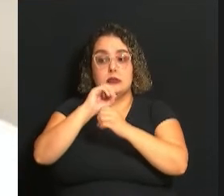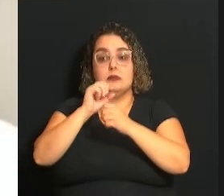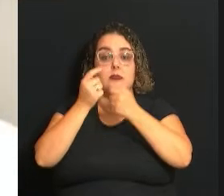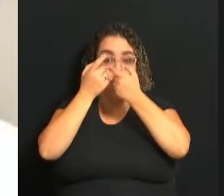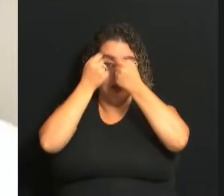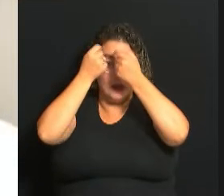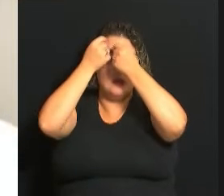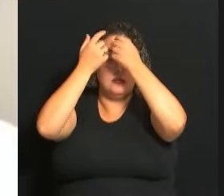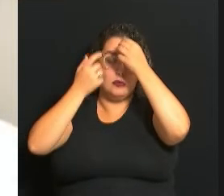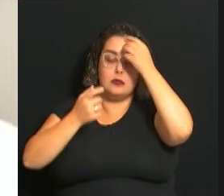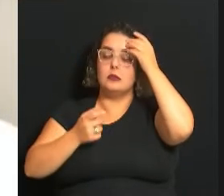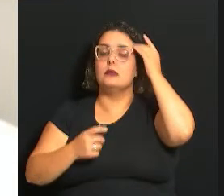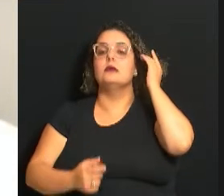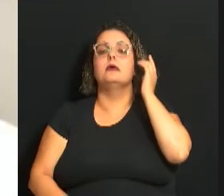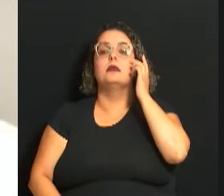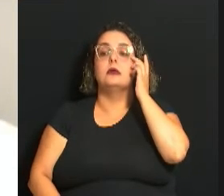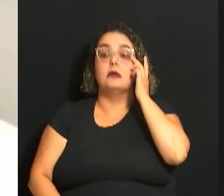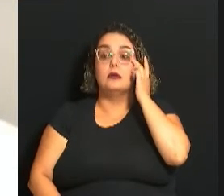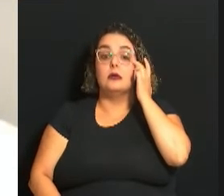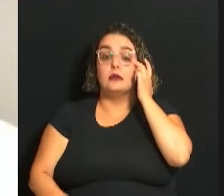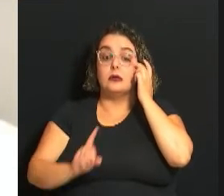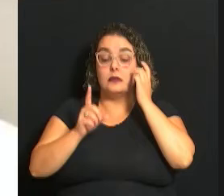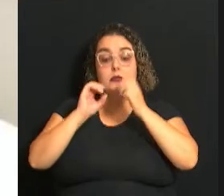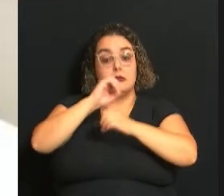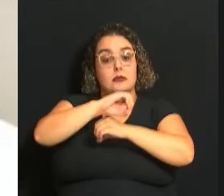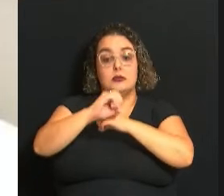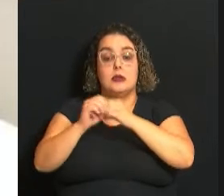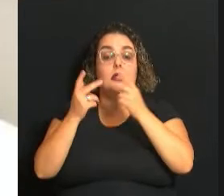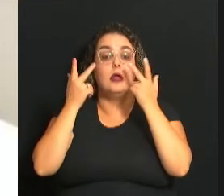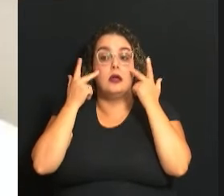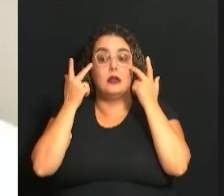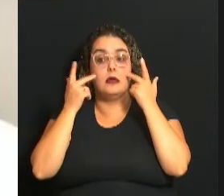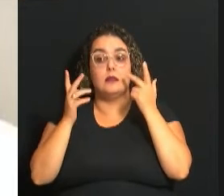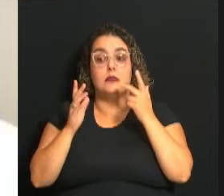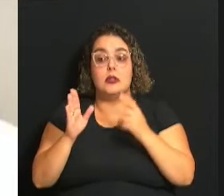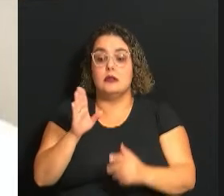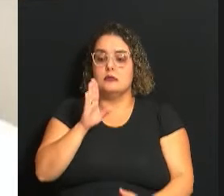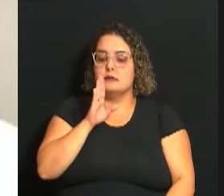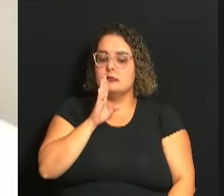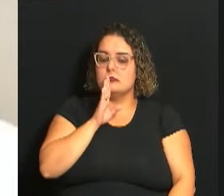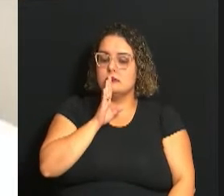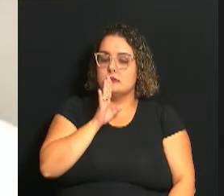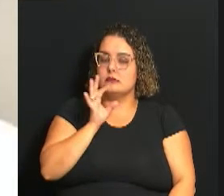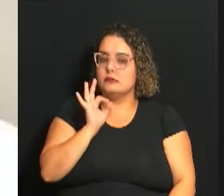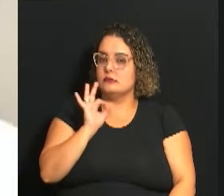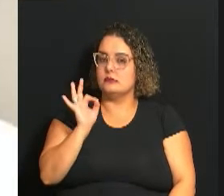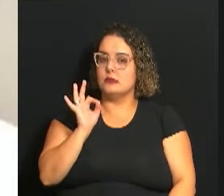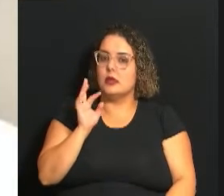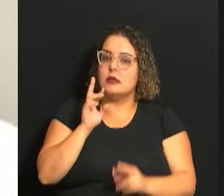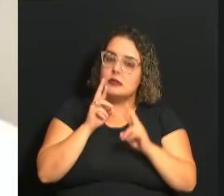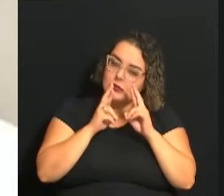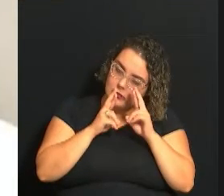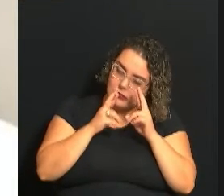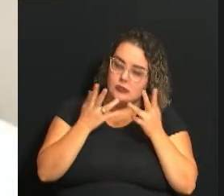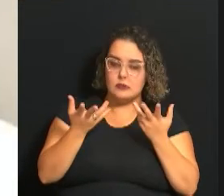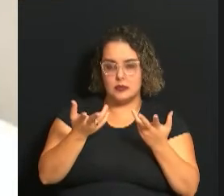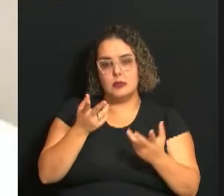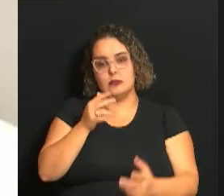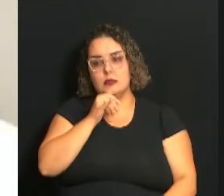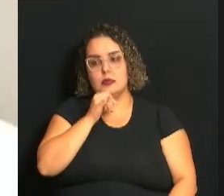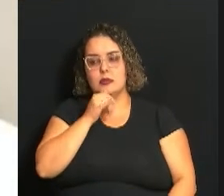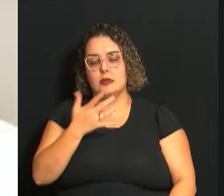que não são células normais, mas elas quietas, que eles falam, né? Elas estão dormindo, vamos dizer assim. Elas não